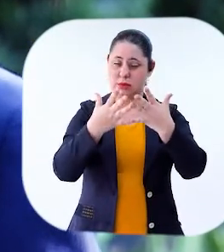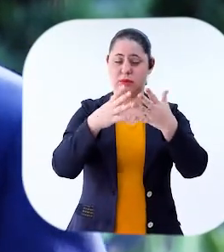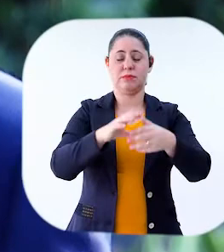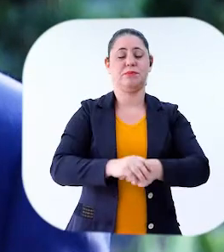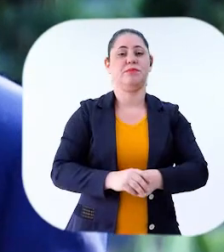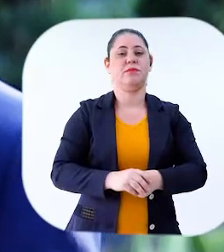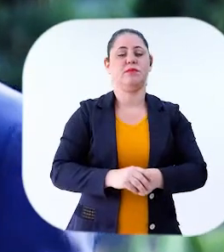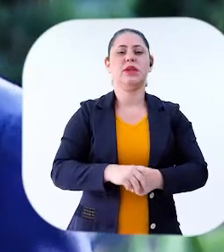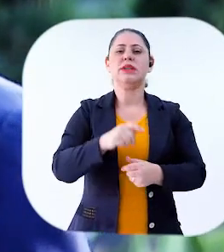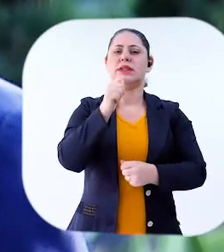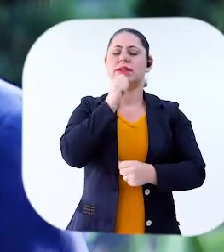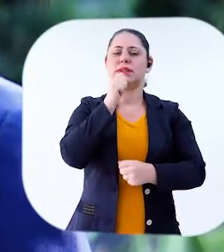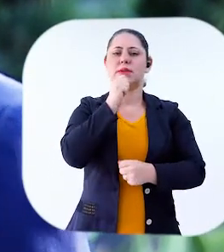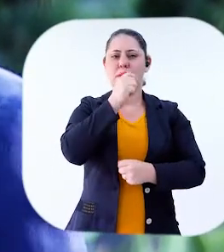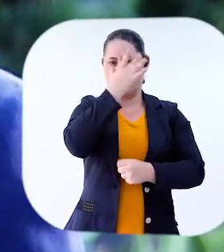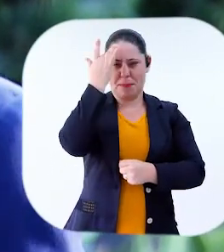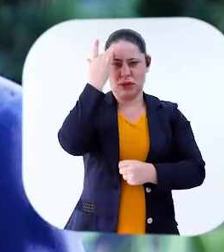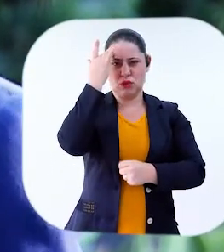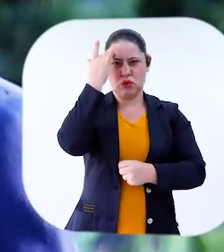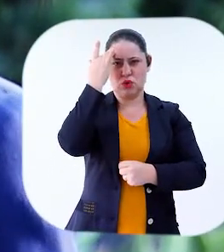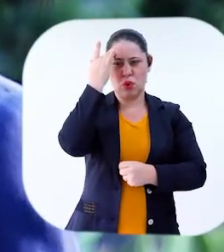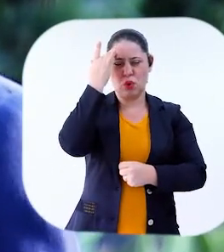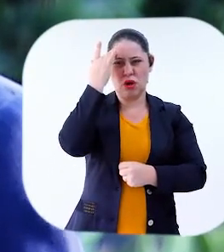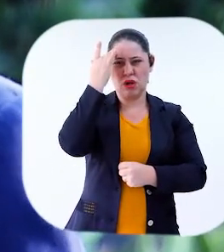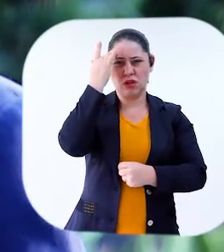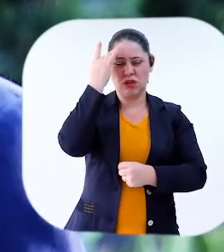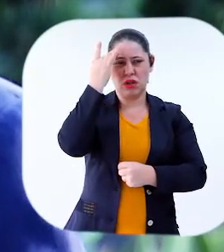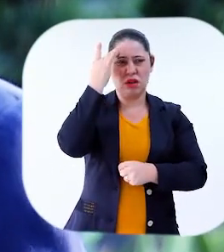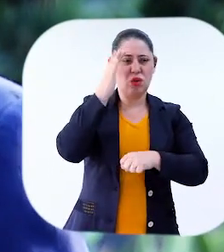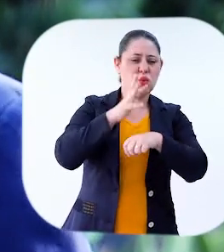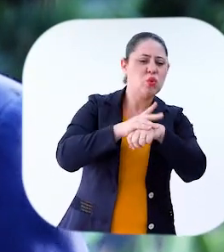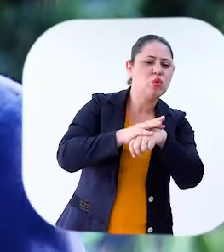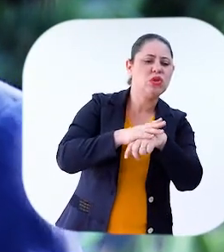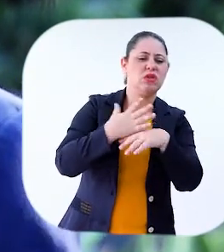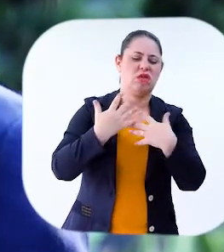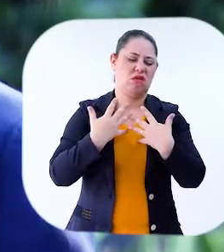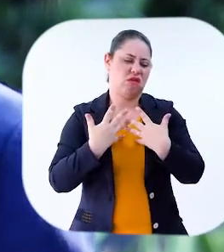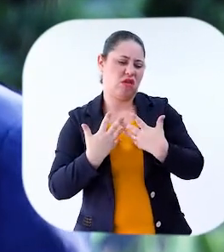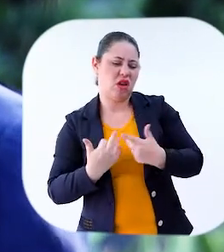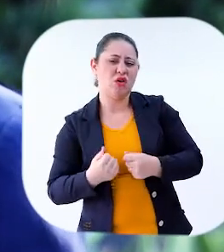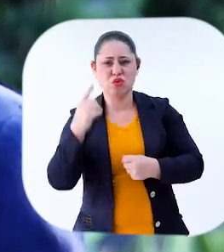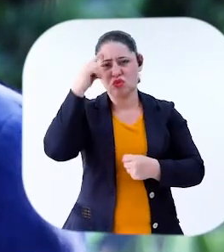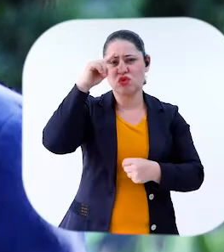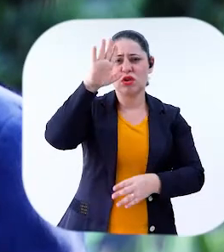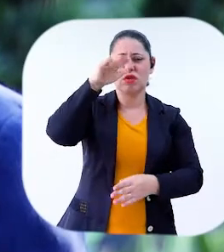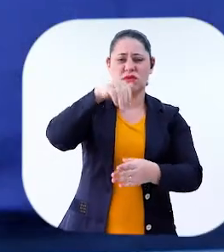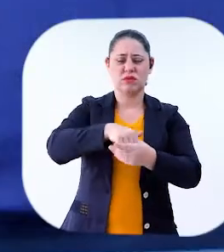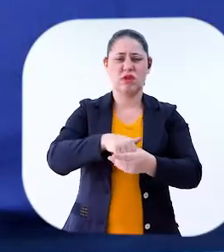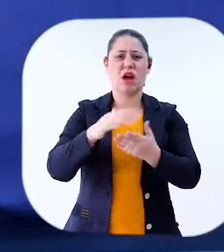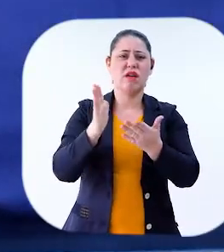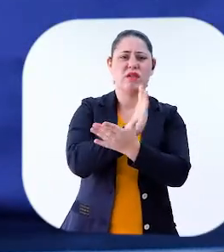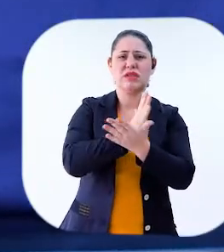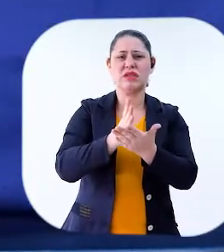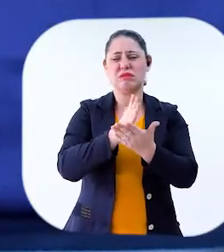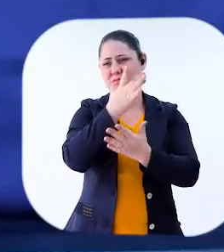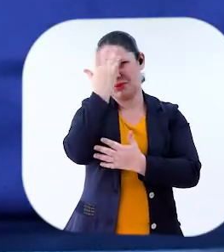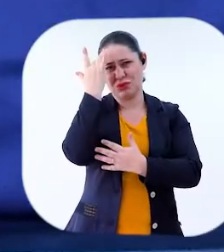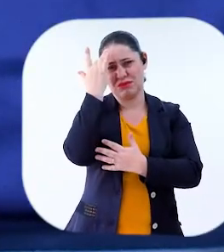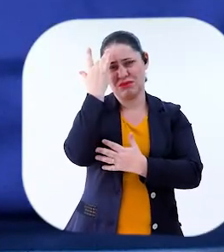disso. Em relação a, por exemplo, o eleitor que está lá indisposto no dia da votação. Às vezes o